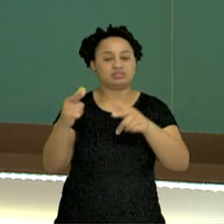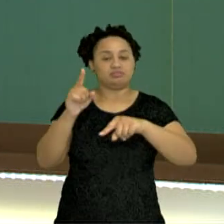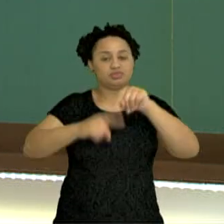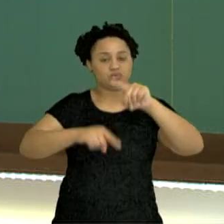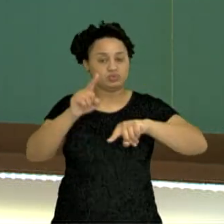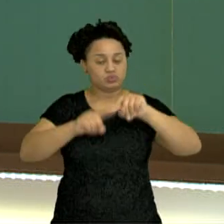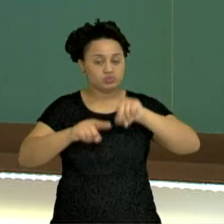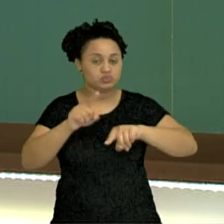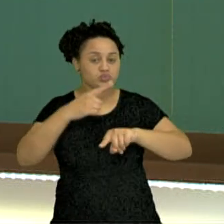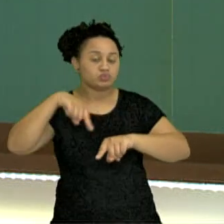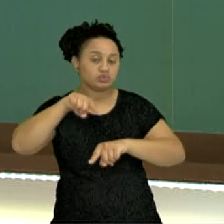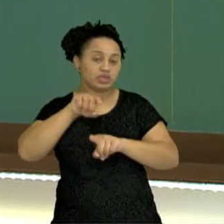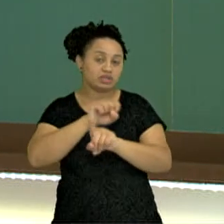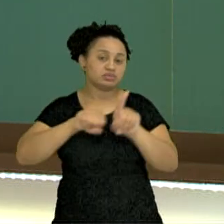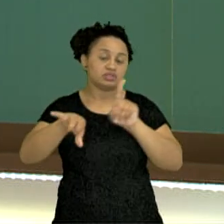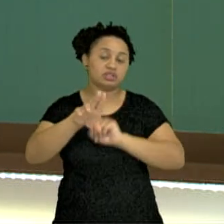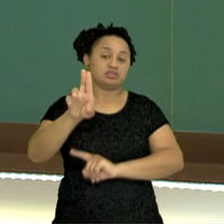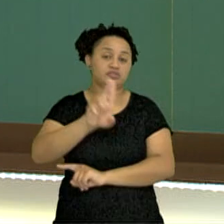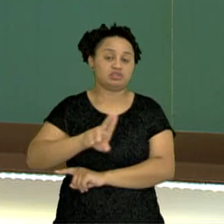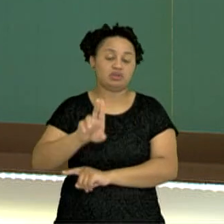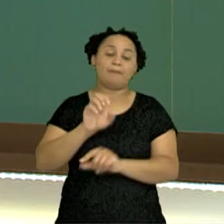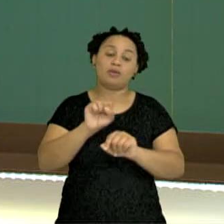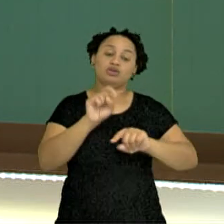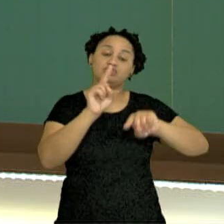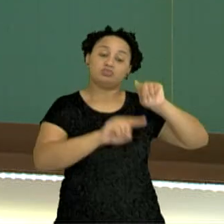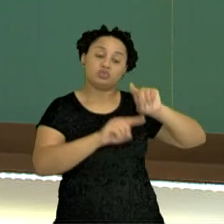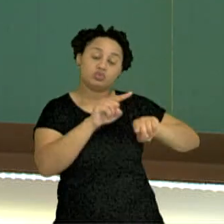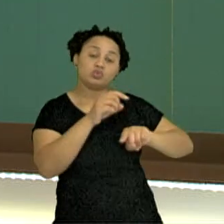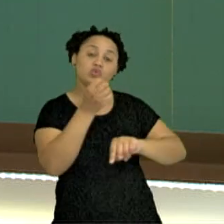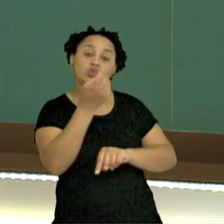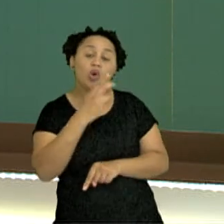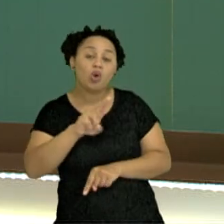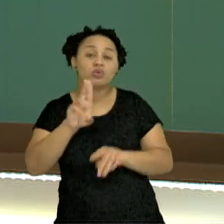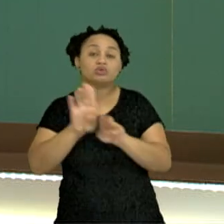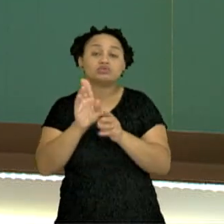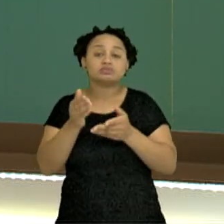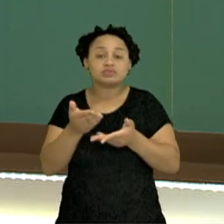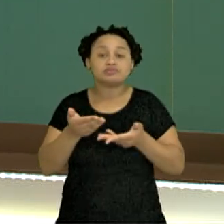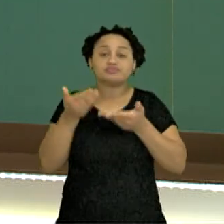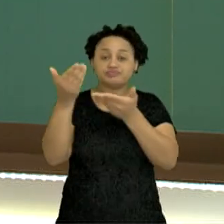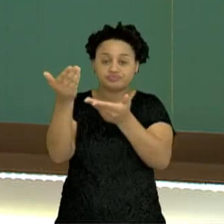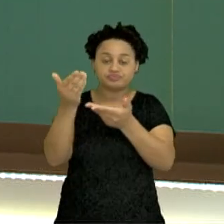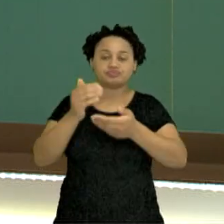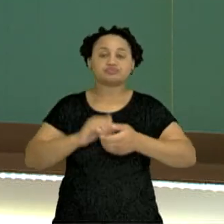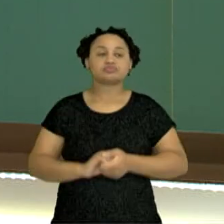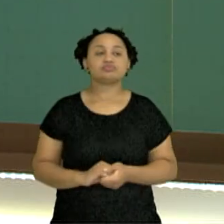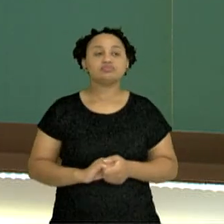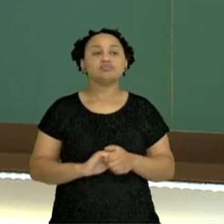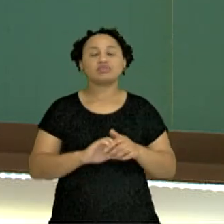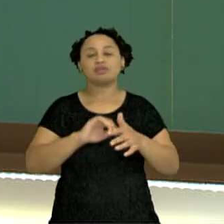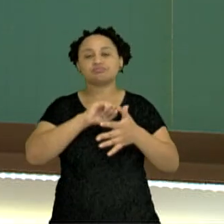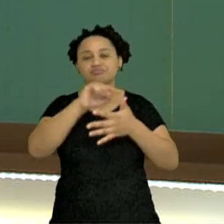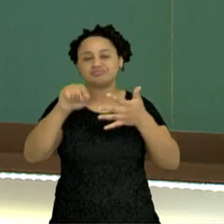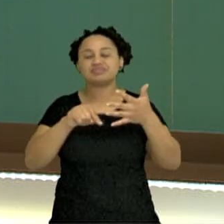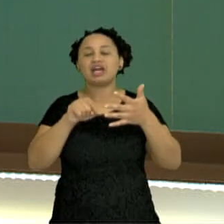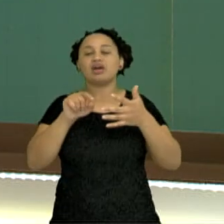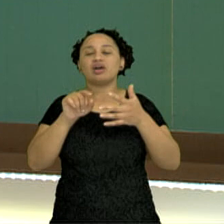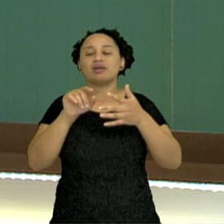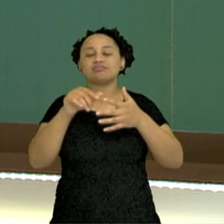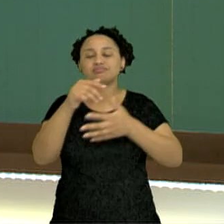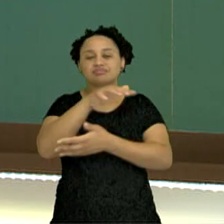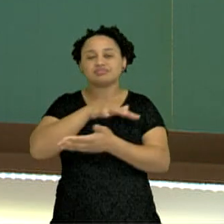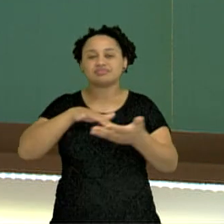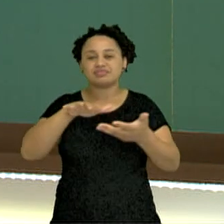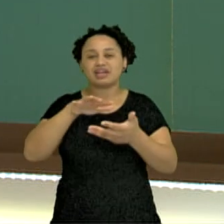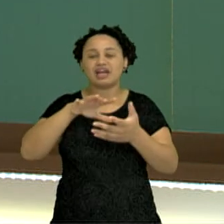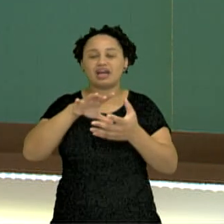utilizados pela nossa sociedade, podendo ser produtos ou ainda serviços. E dentro do contexto de economia,